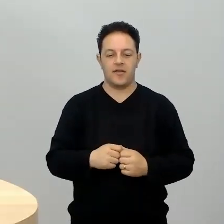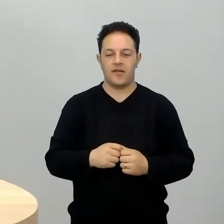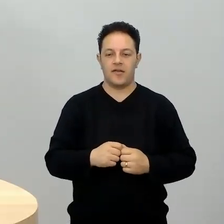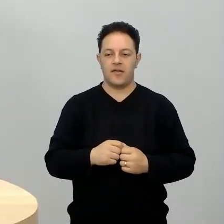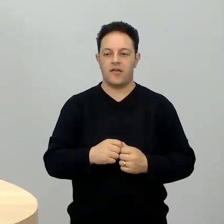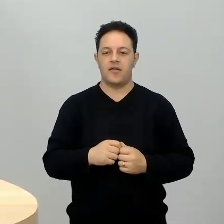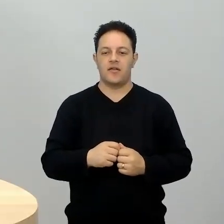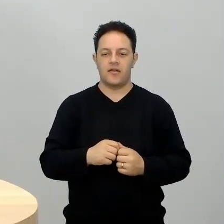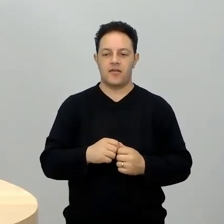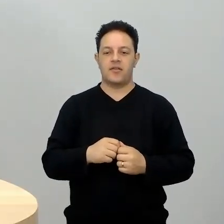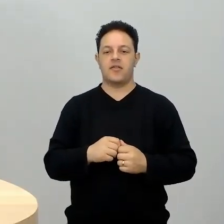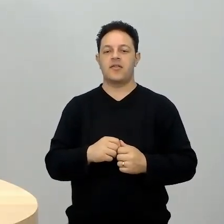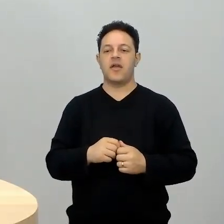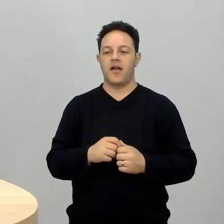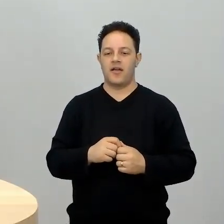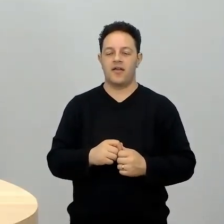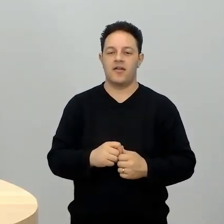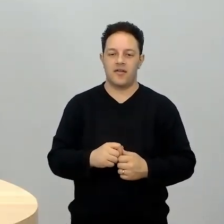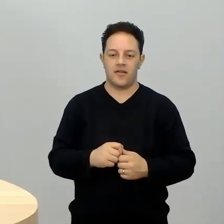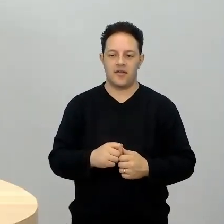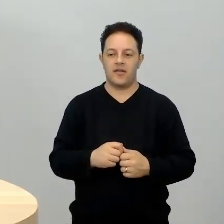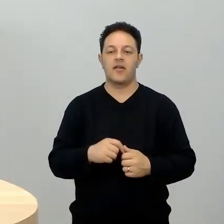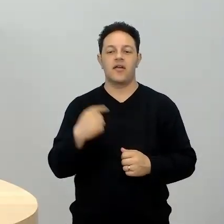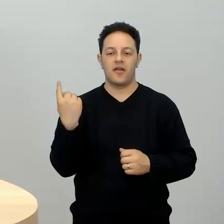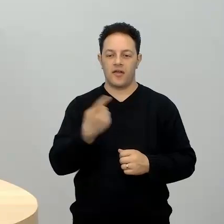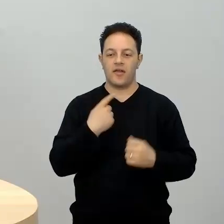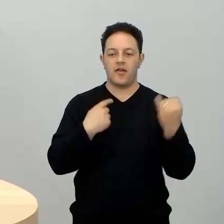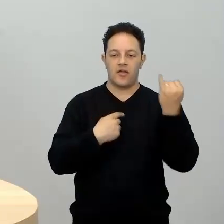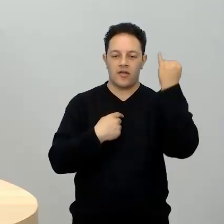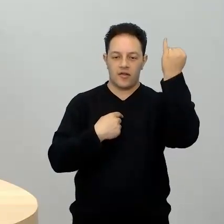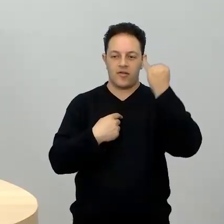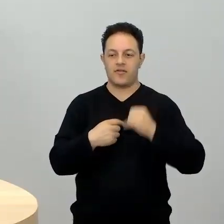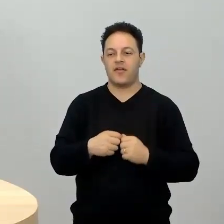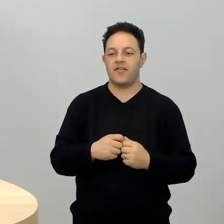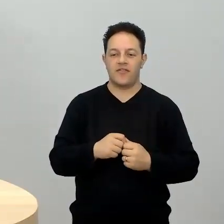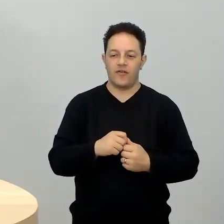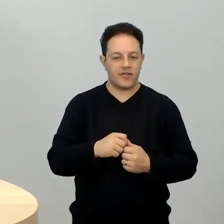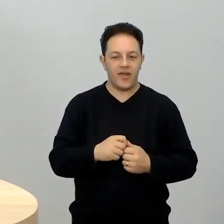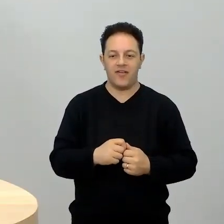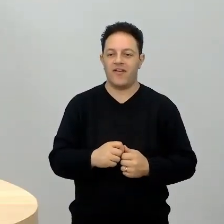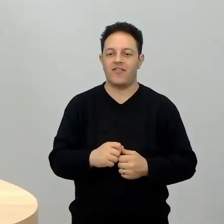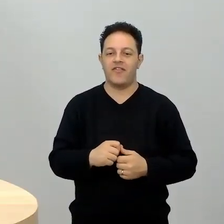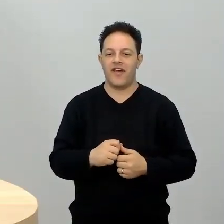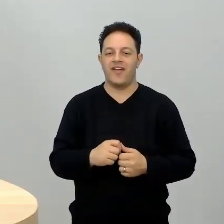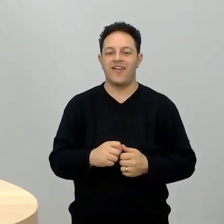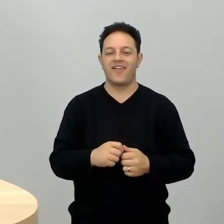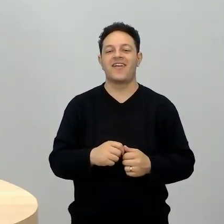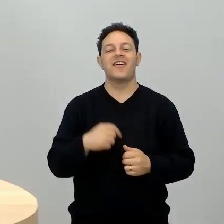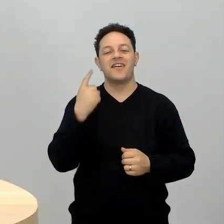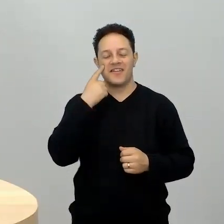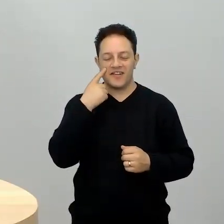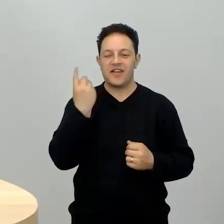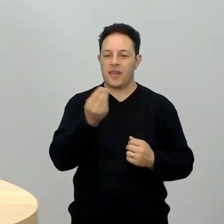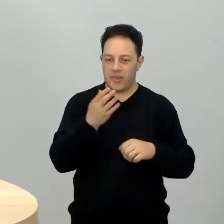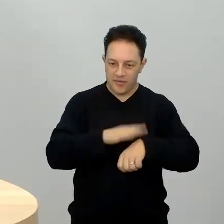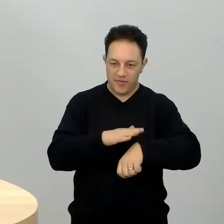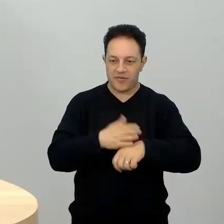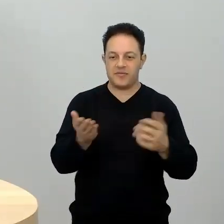das nossas estudantes nessas áreas, nesses componentes, né? É fundamental